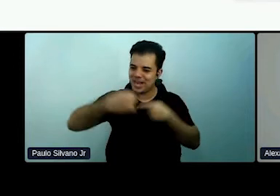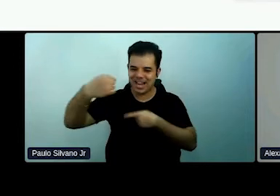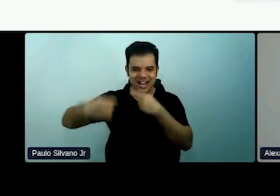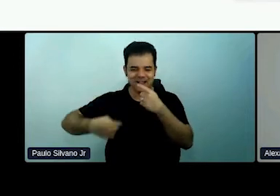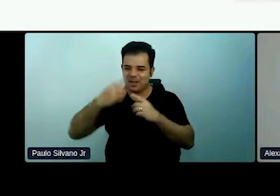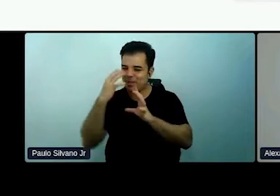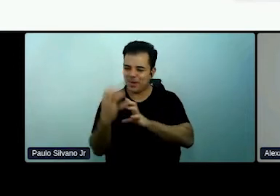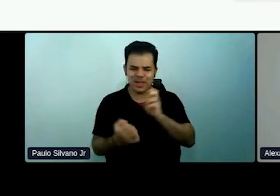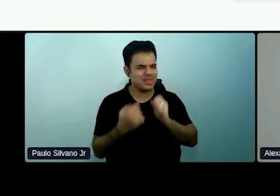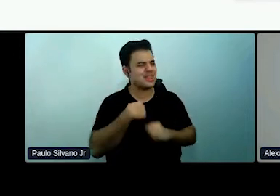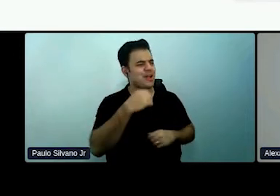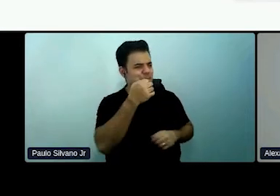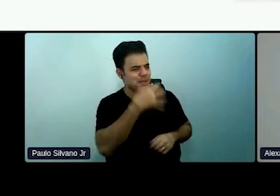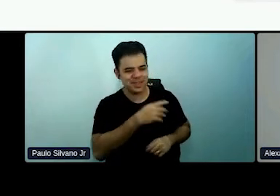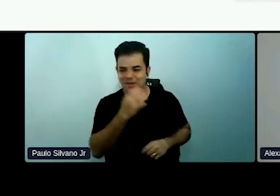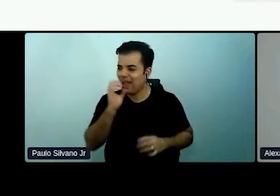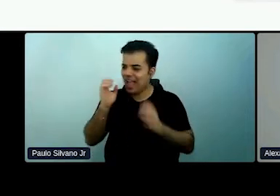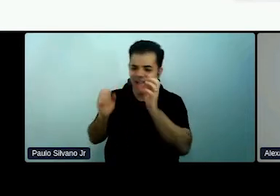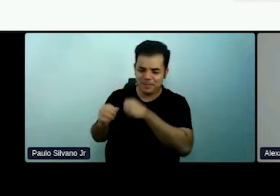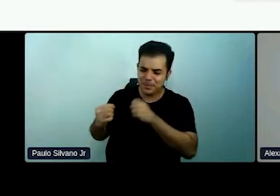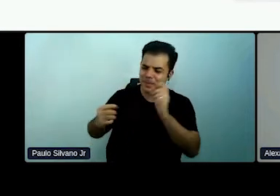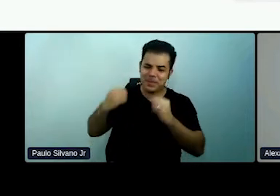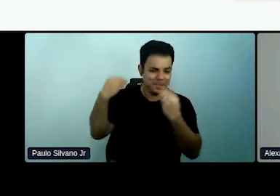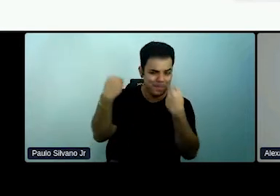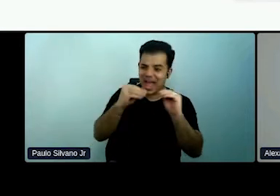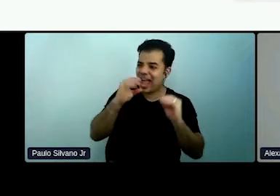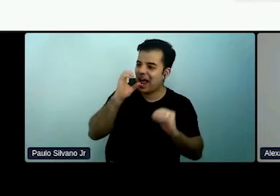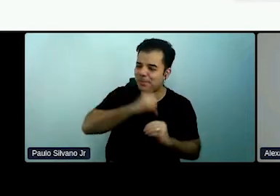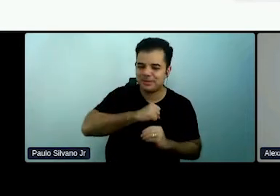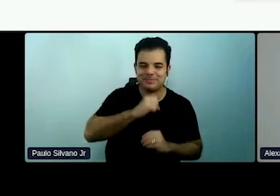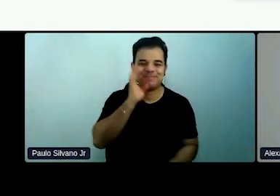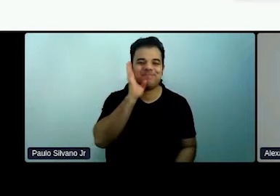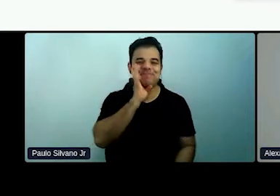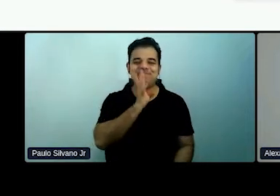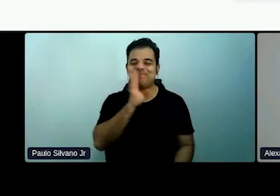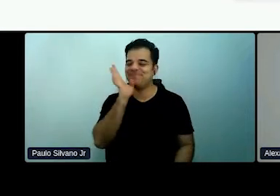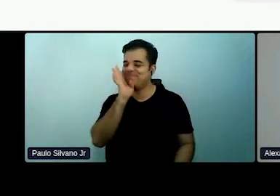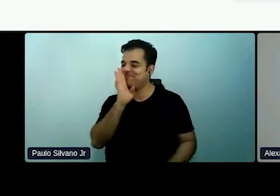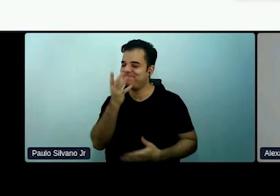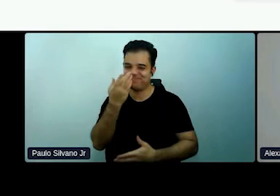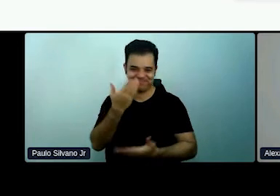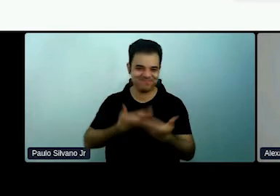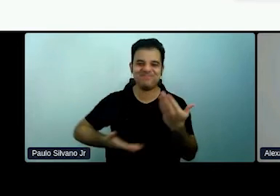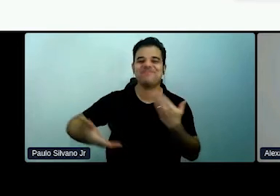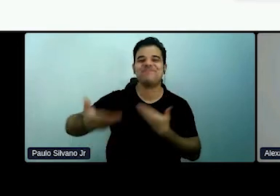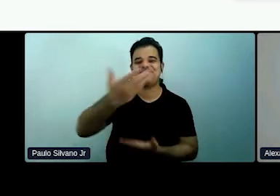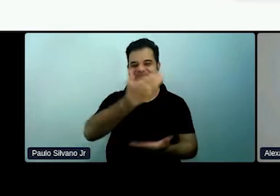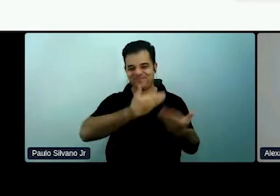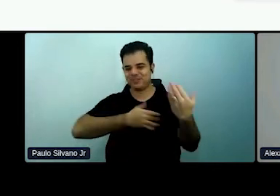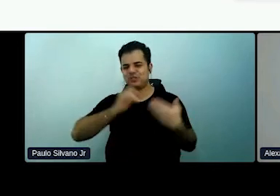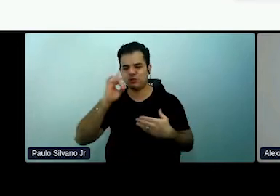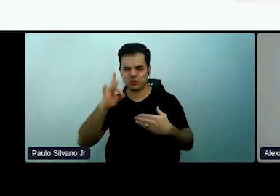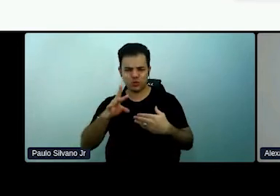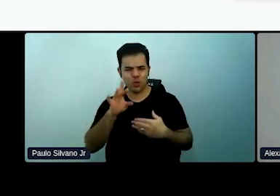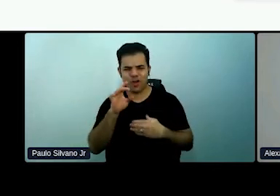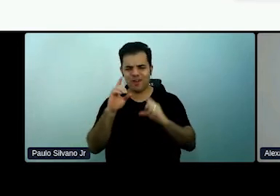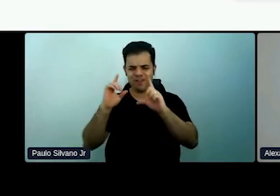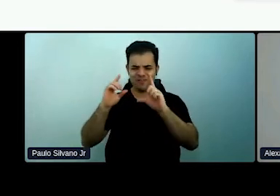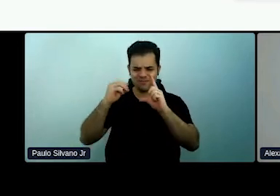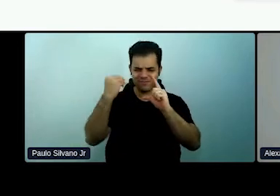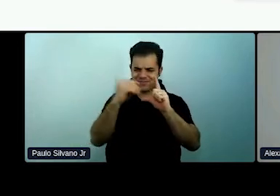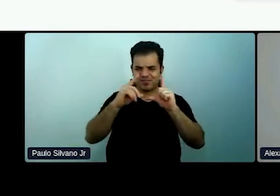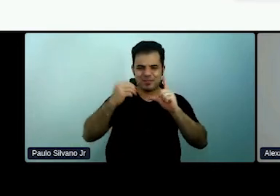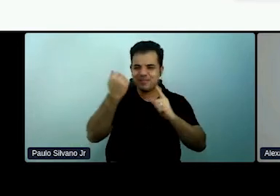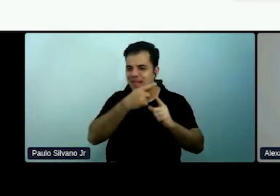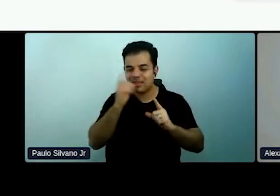comenta, o outro quer ser mais rápido e descrever a figurinha, então é muito legal essa interação no grupo. Não só figurinhas, fotos também, a galera vai lá